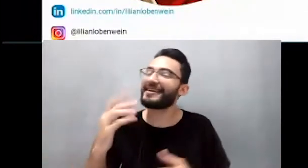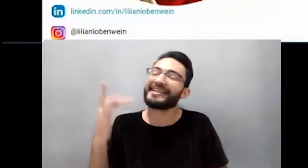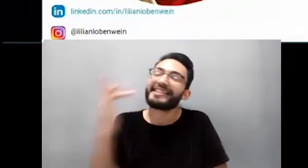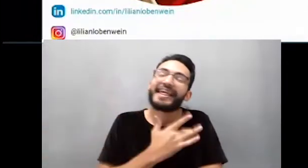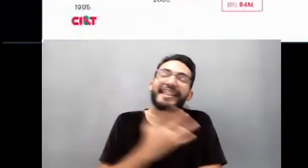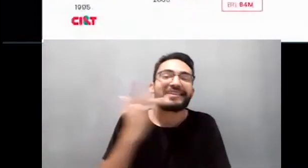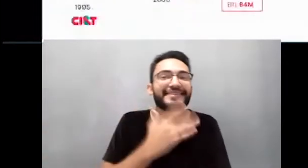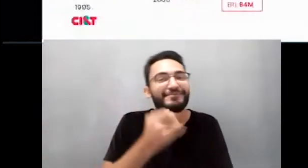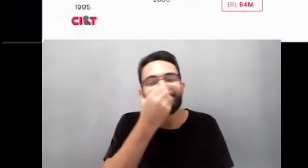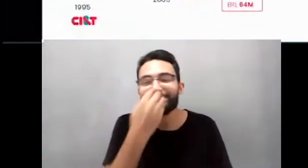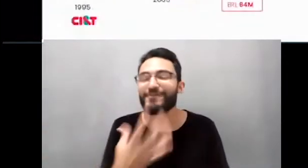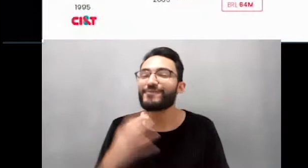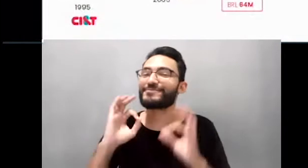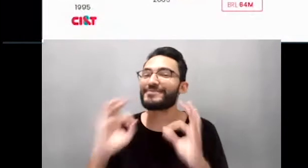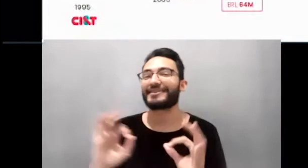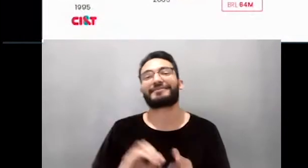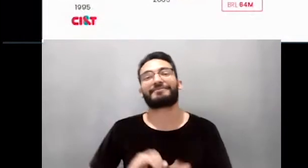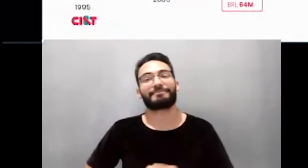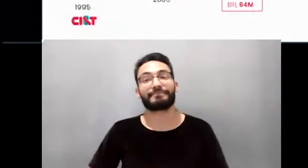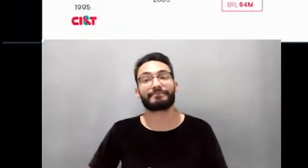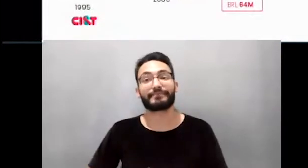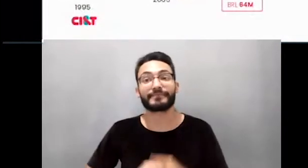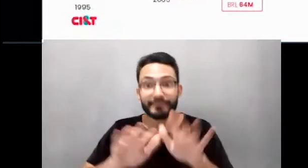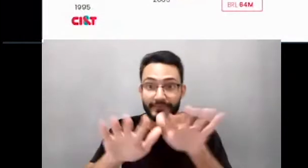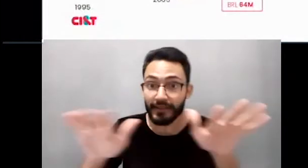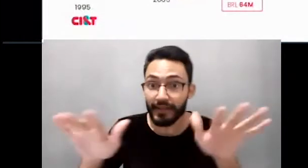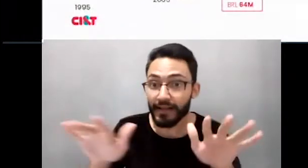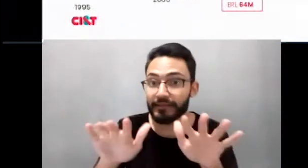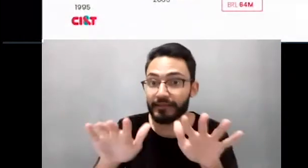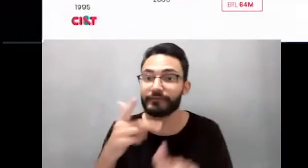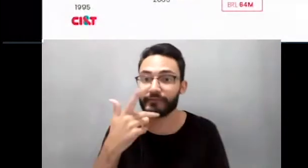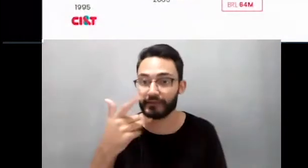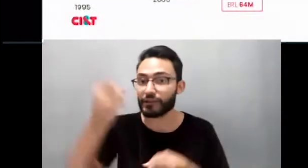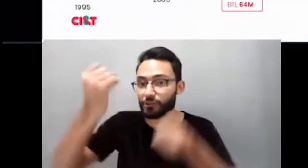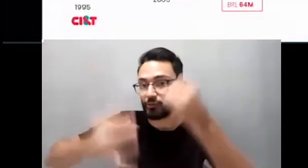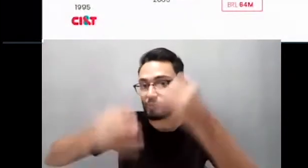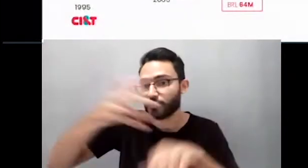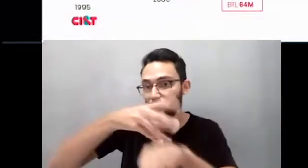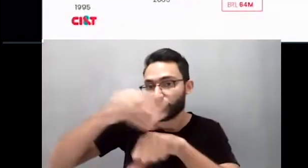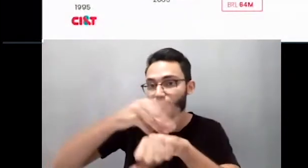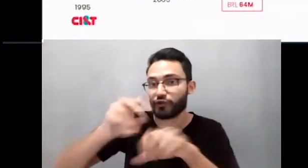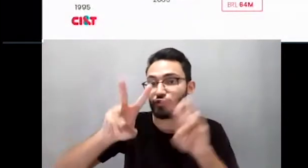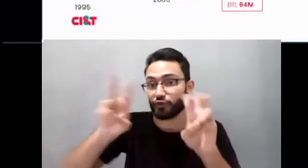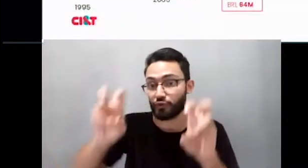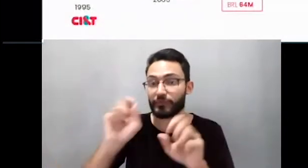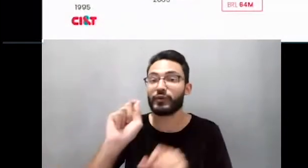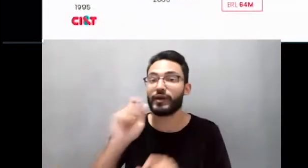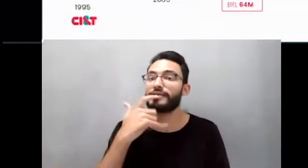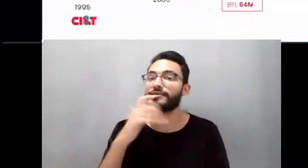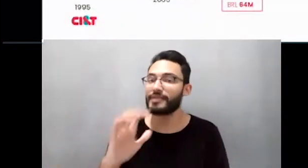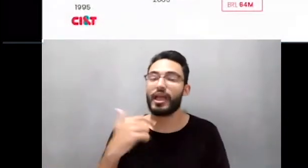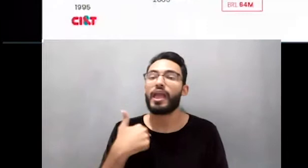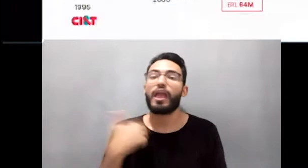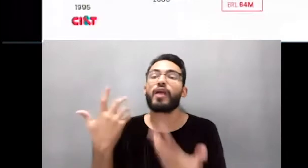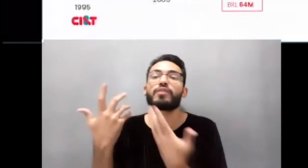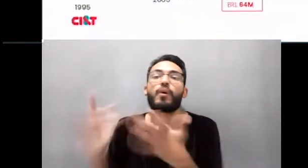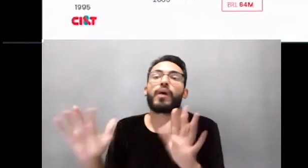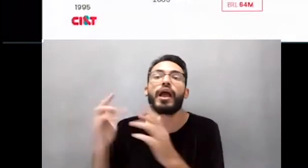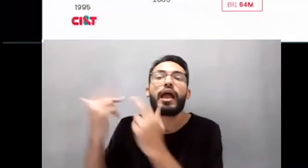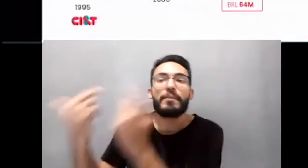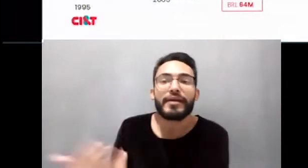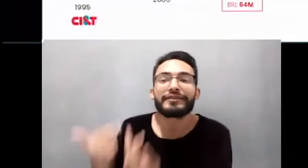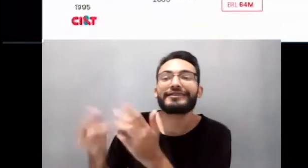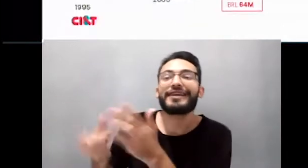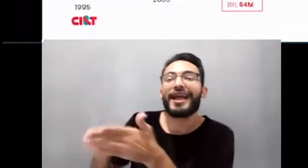deliciosa, muito bom. Falando um pouquinho sobre a C&T, Não vou ser tão repetir, não vou repetir muito do que já